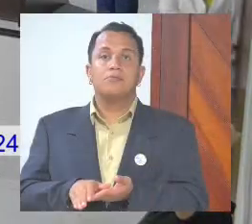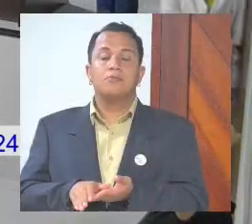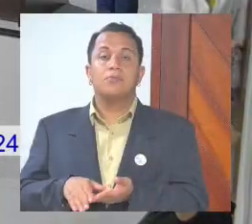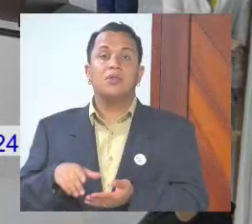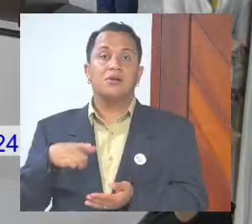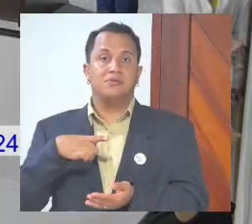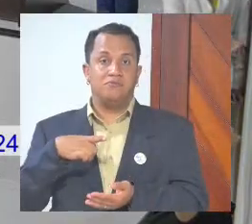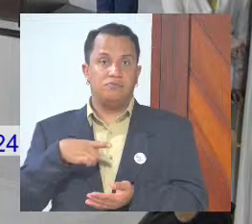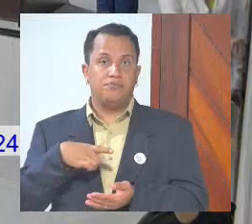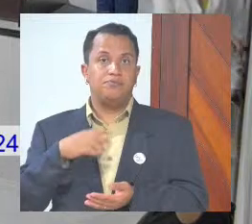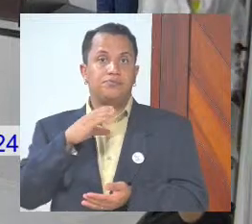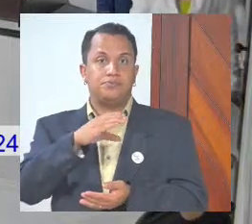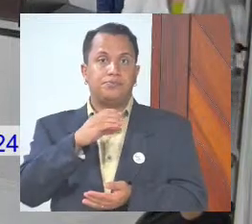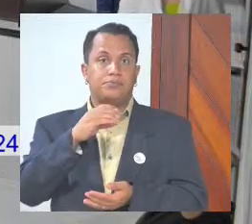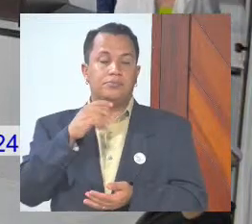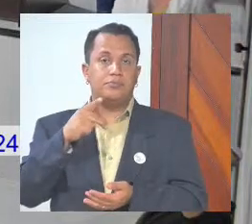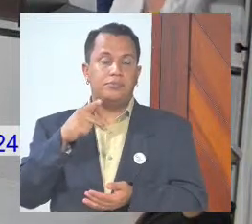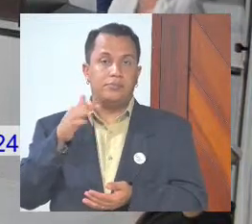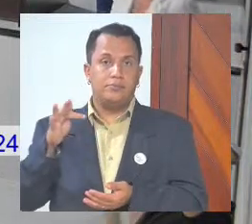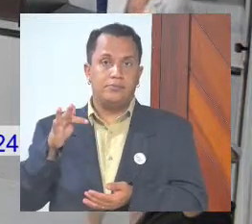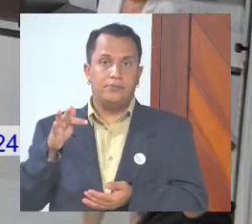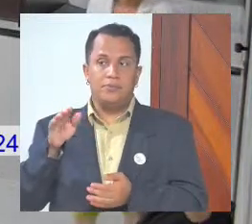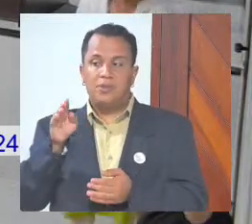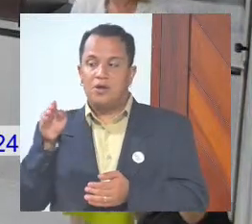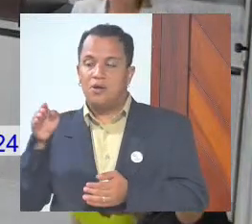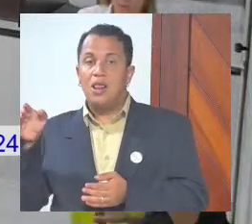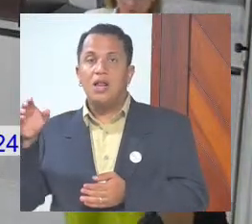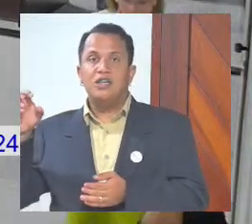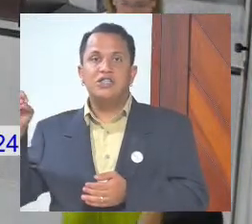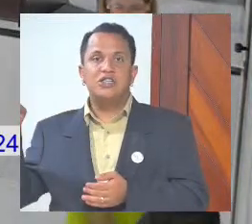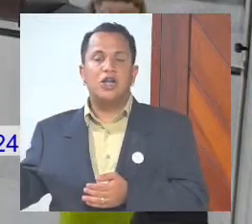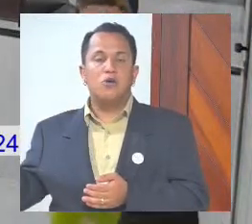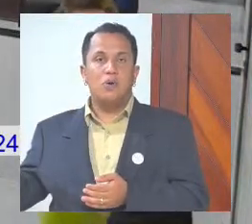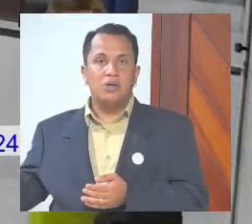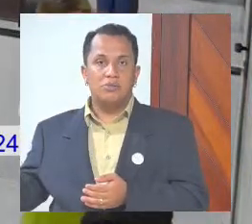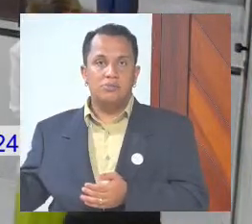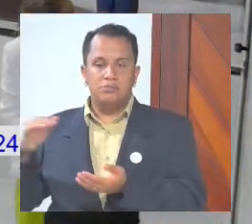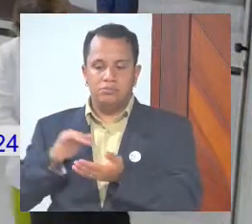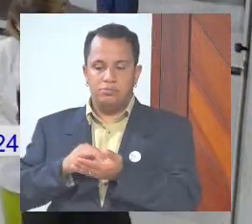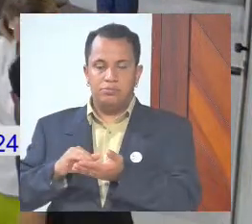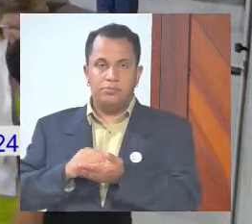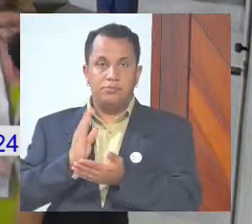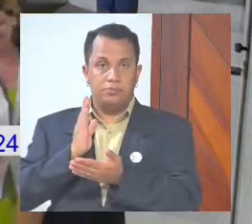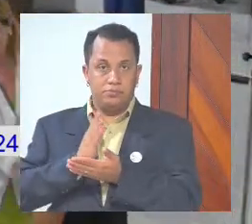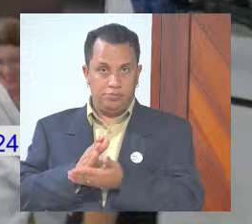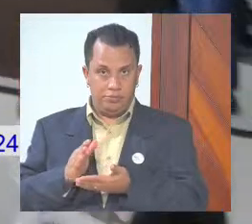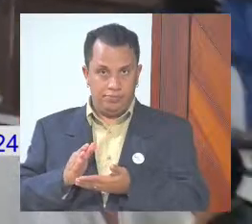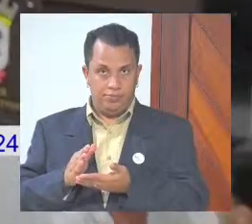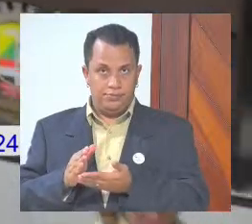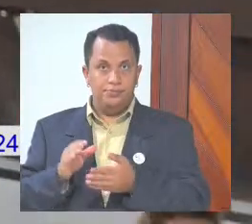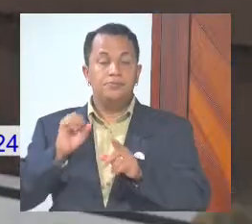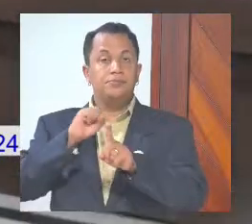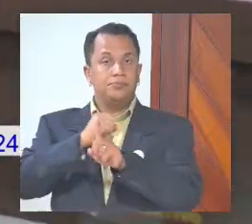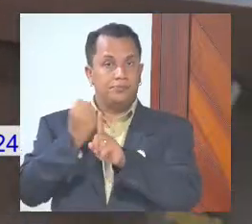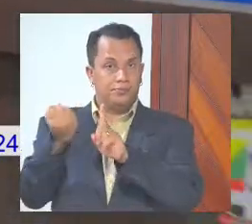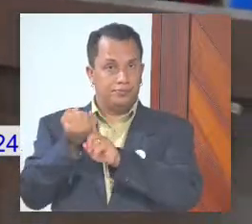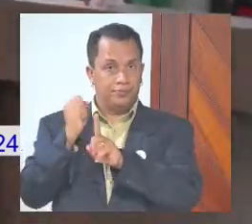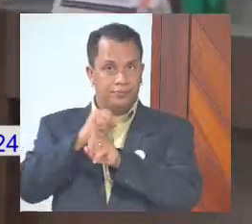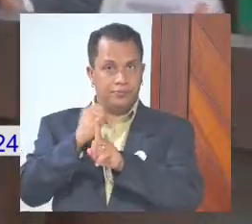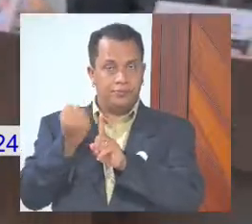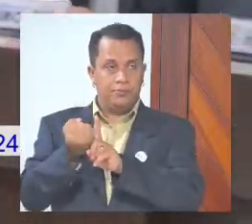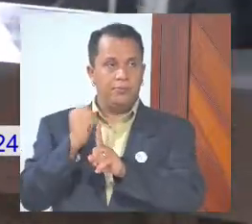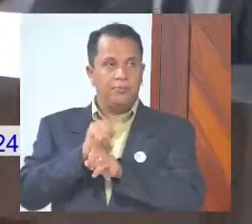portador do CPF de final 04, do cargo de secretário municipal de assistência e